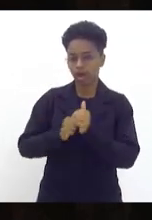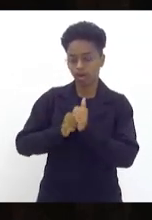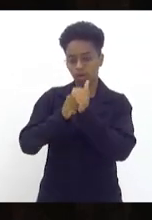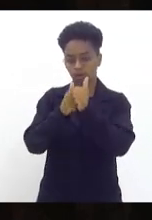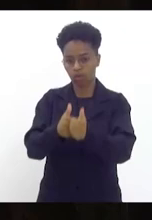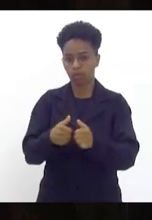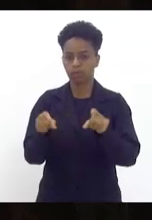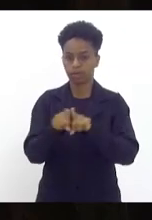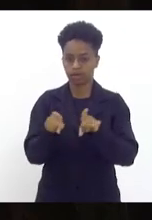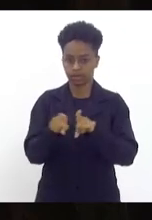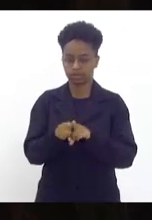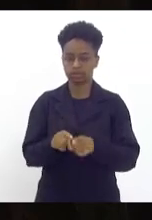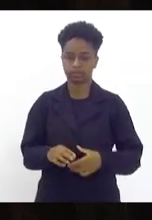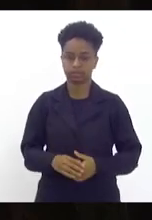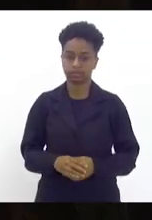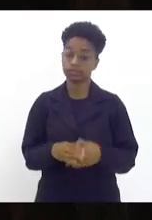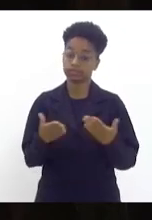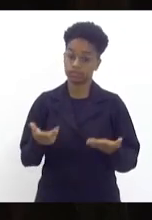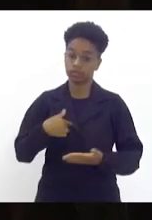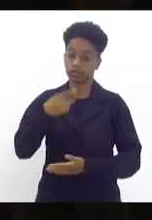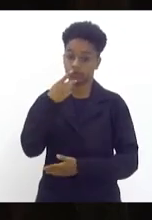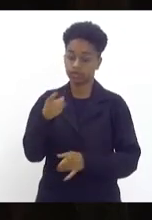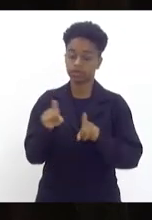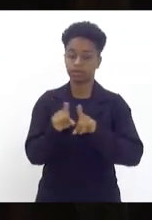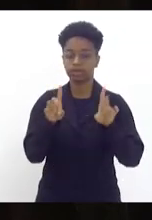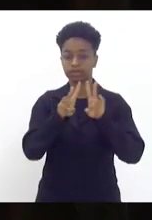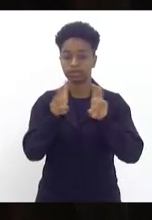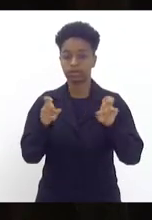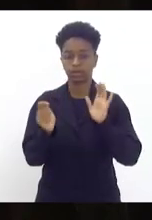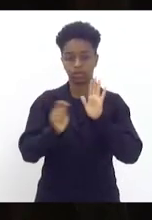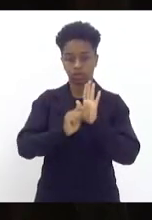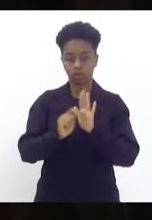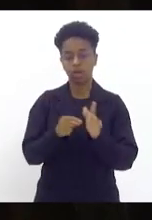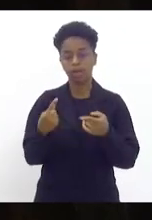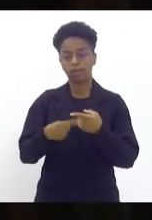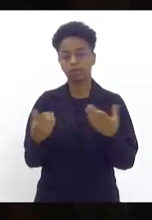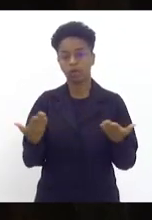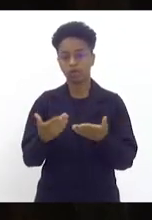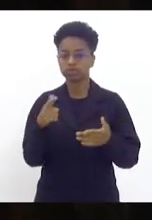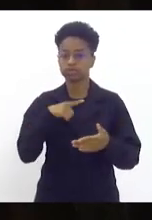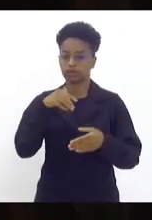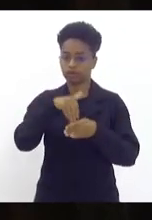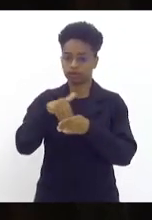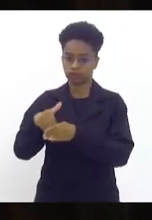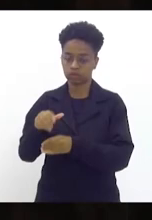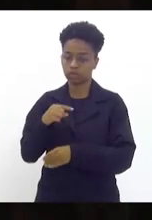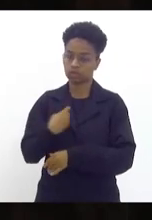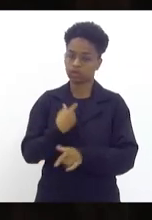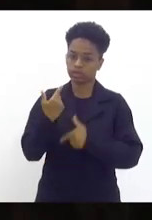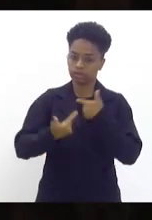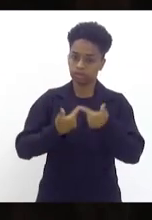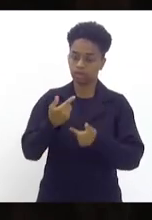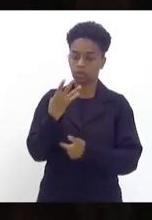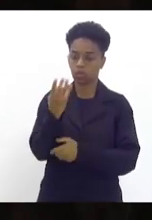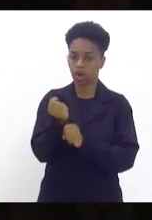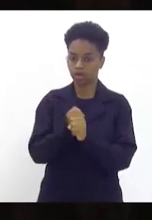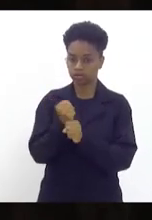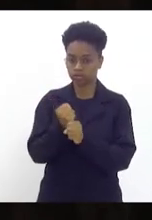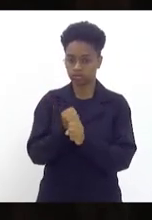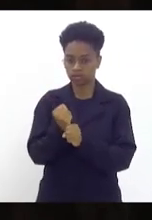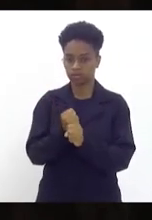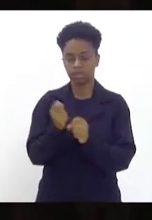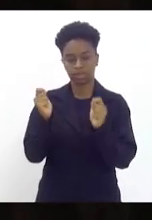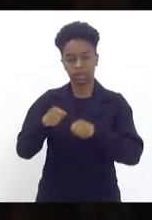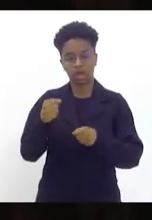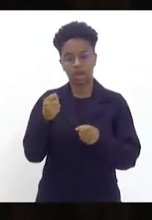acompanhar também. Né? Eu ainda falo das drogas, porque hoje estava em votação. Nós trabalhamos 4 anos para que as